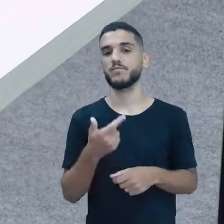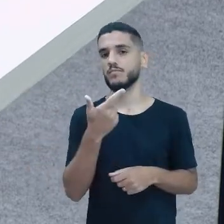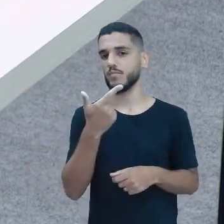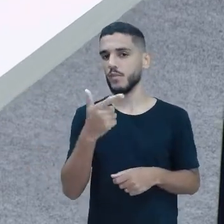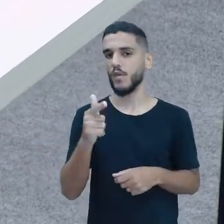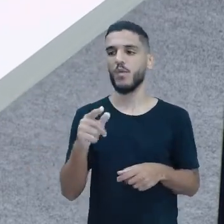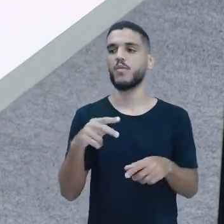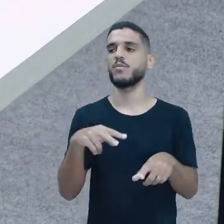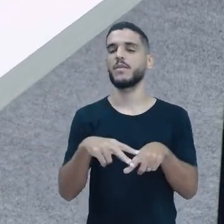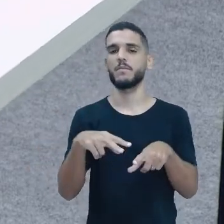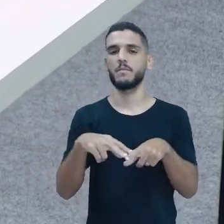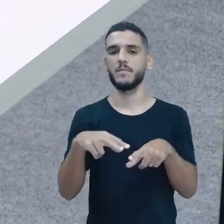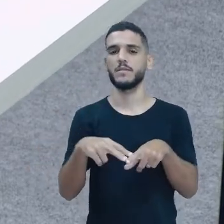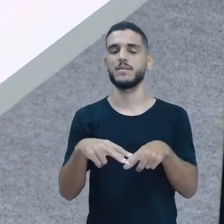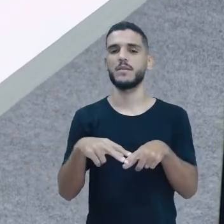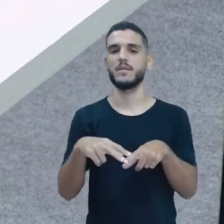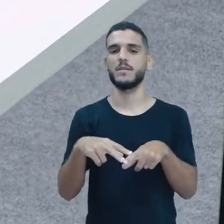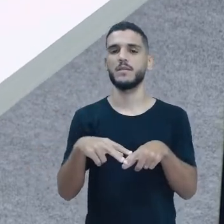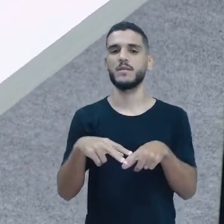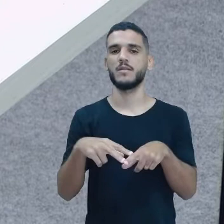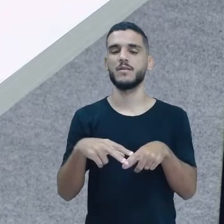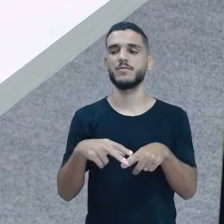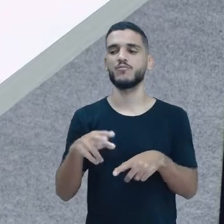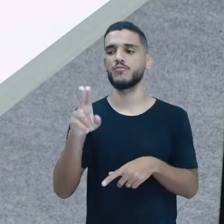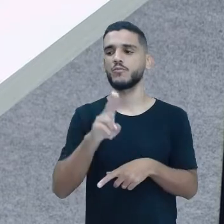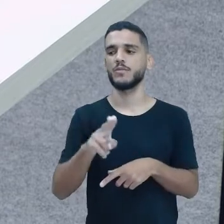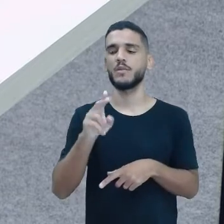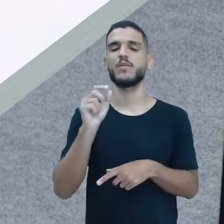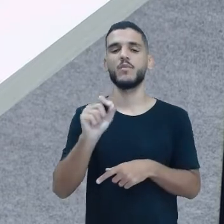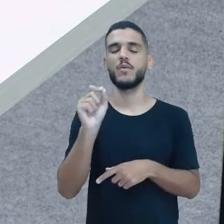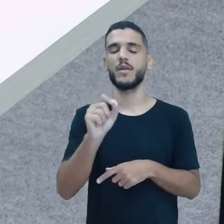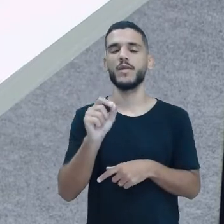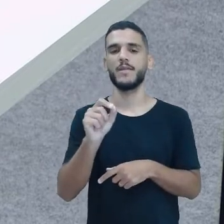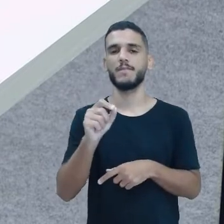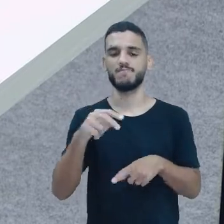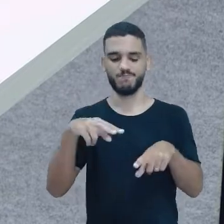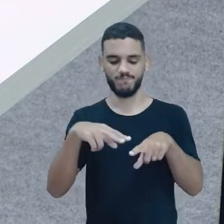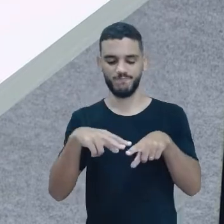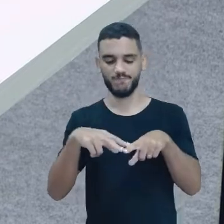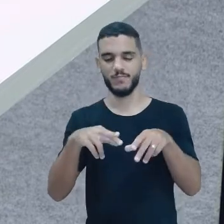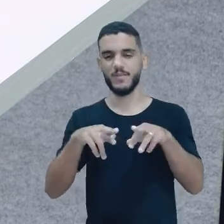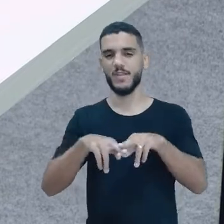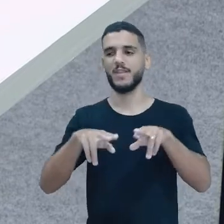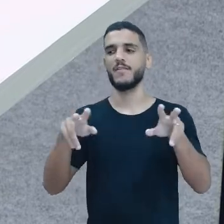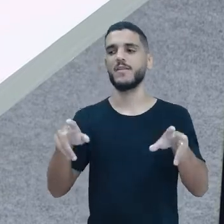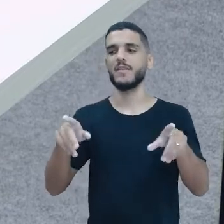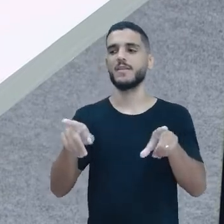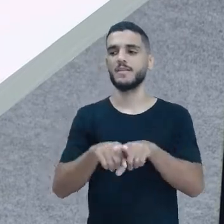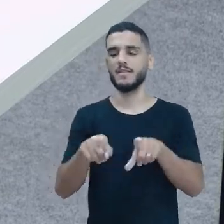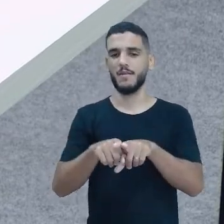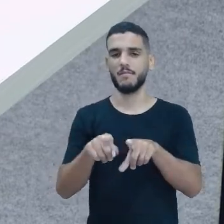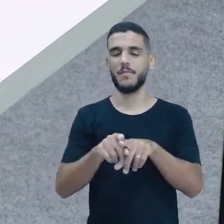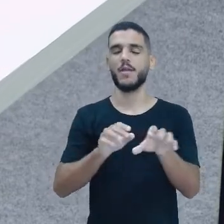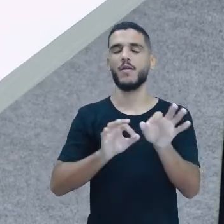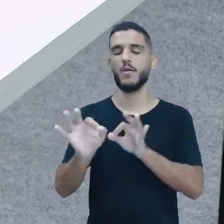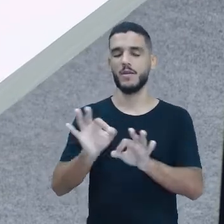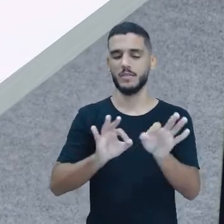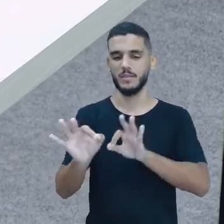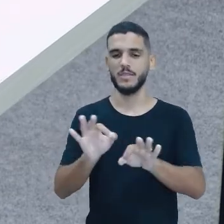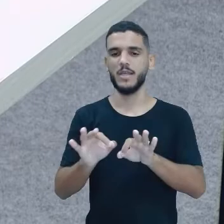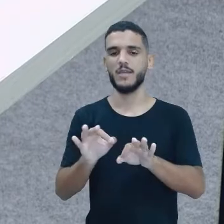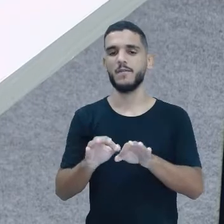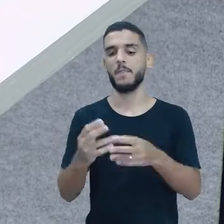outra pizza, fatias agora, ó, diferente. Eu também reparti todas elas em